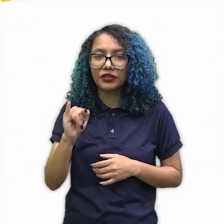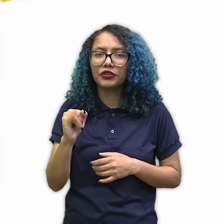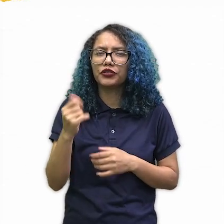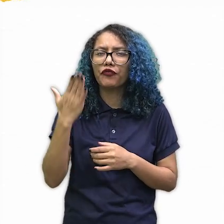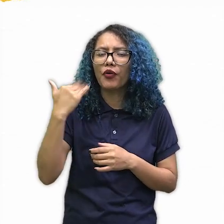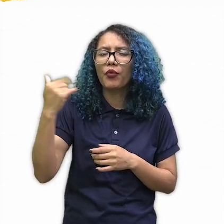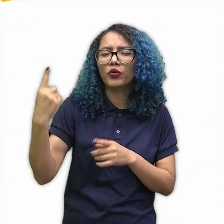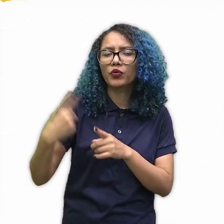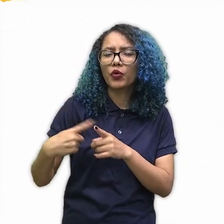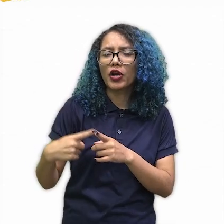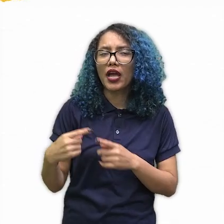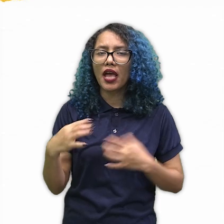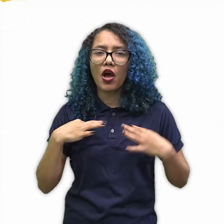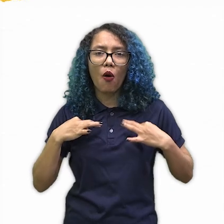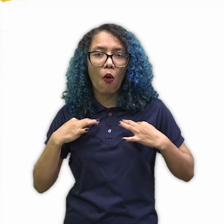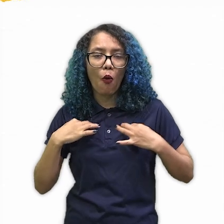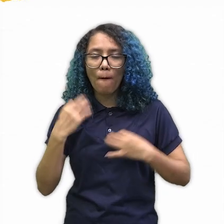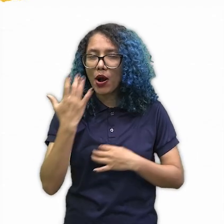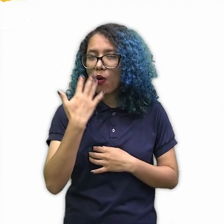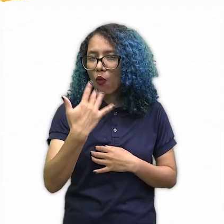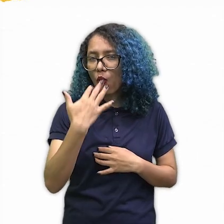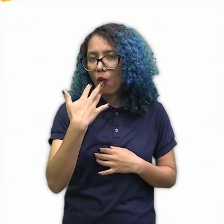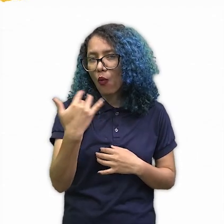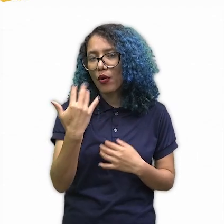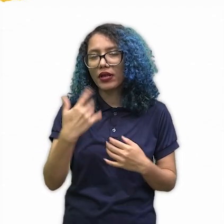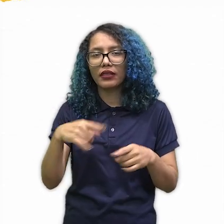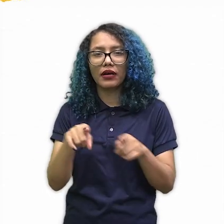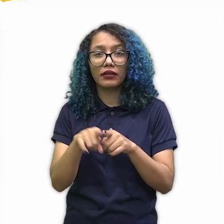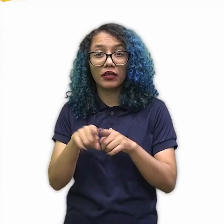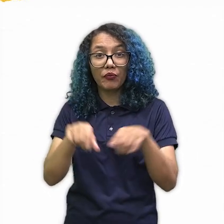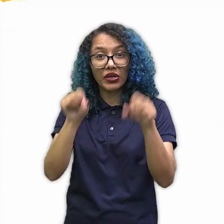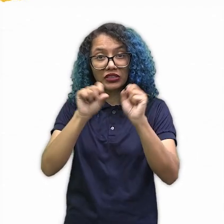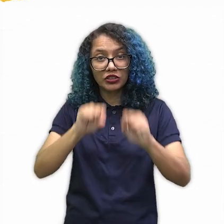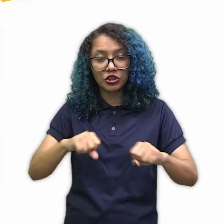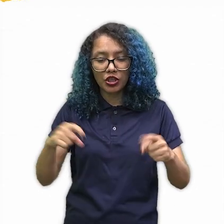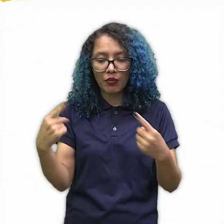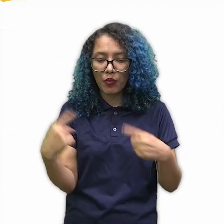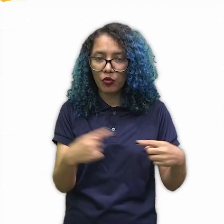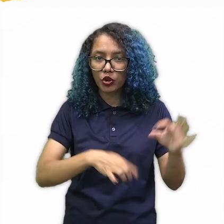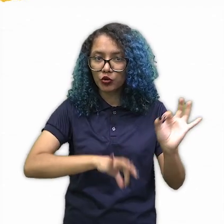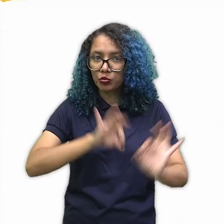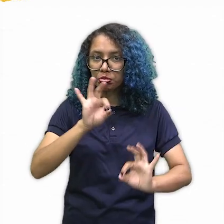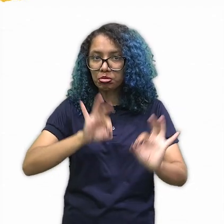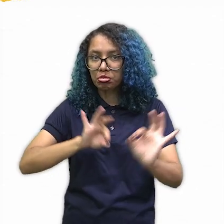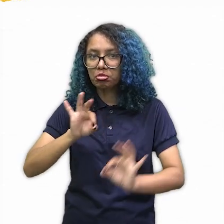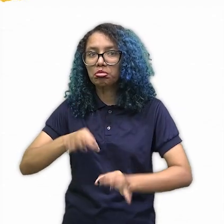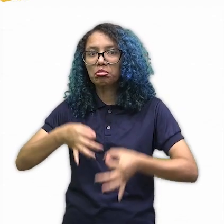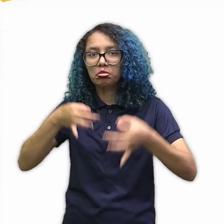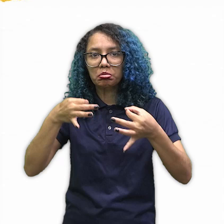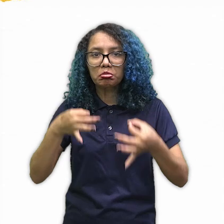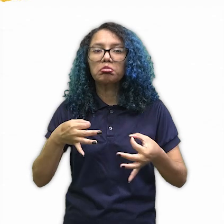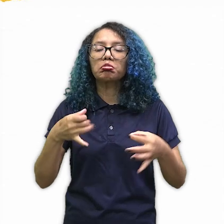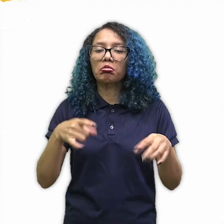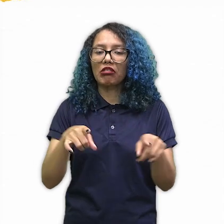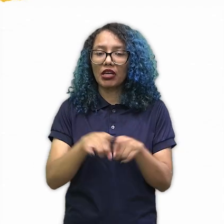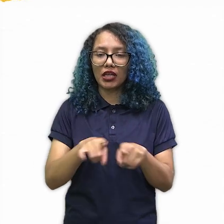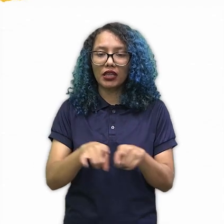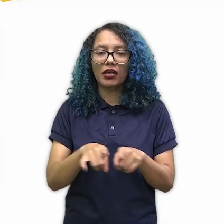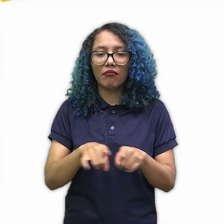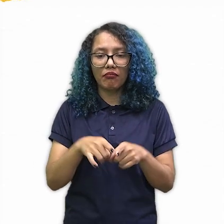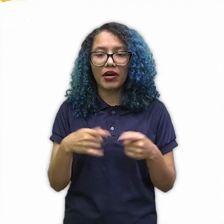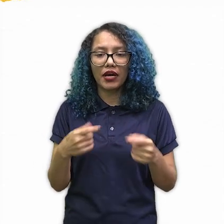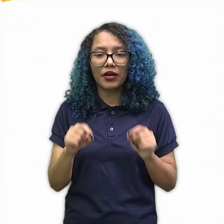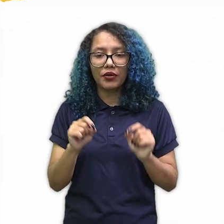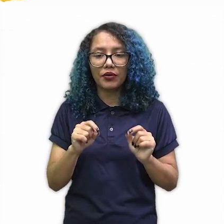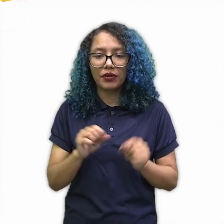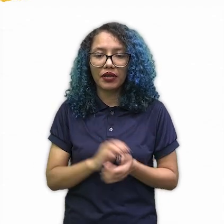tecidos coloridos, os sistemas políticos que são bem estruturados e que acabam contribuindo,